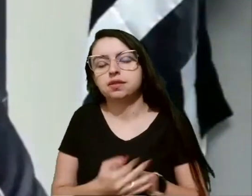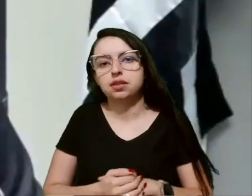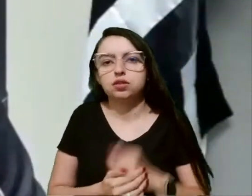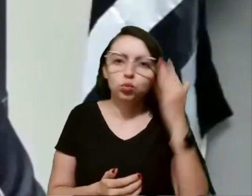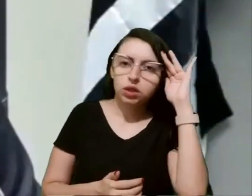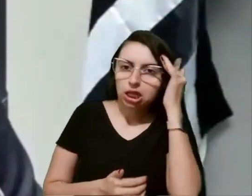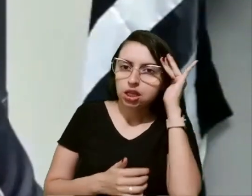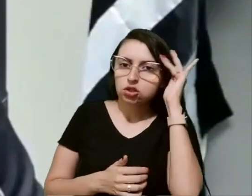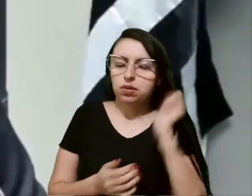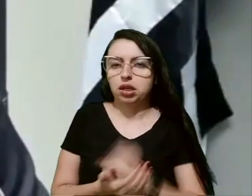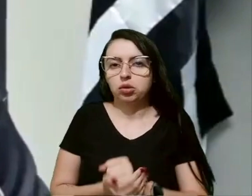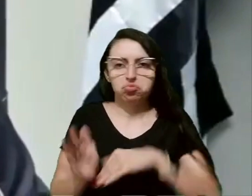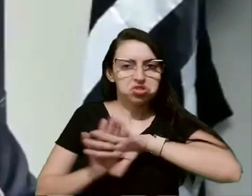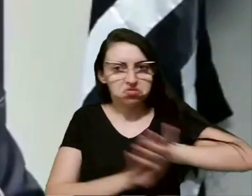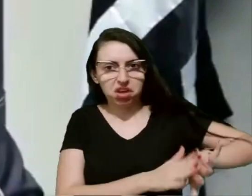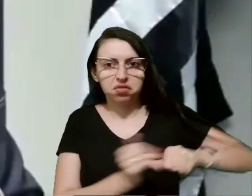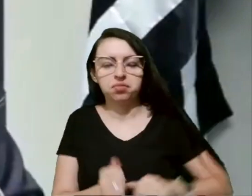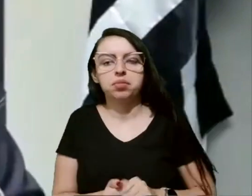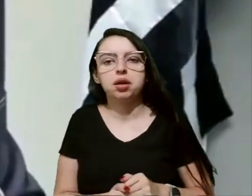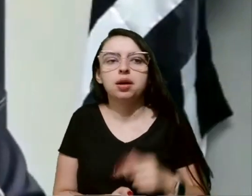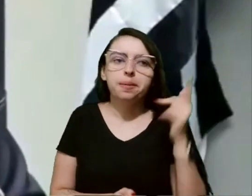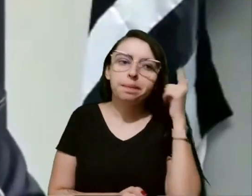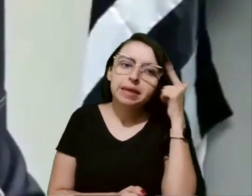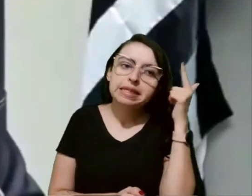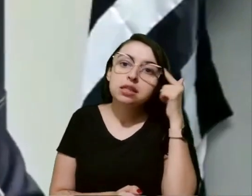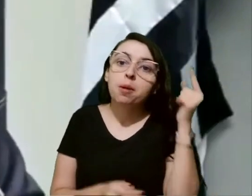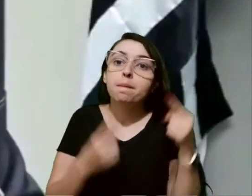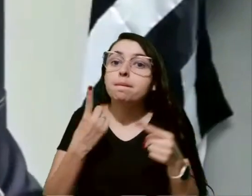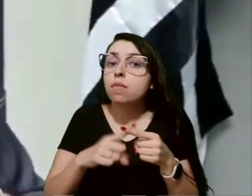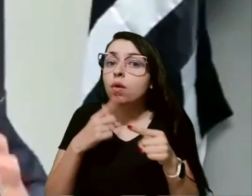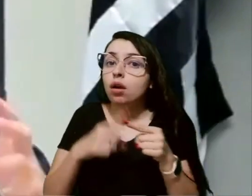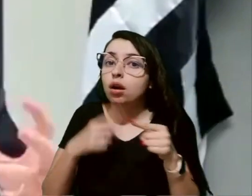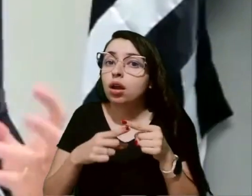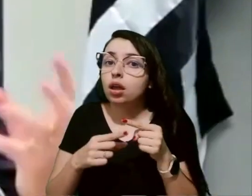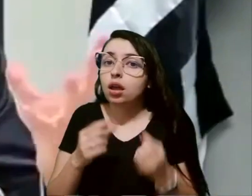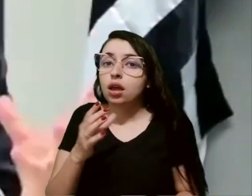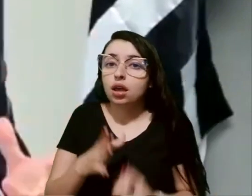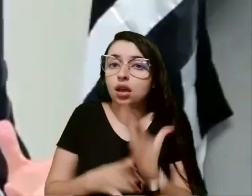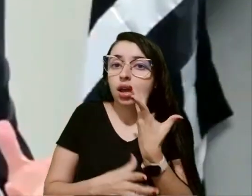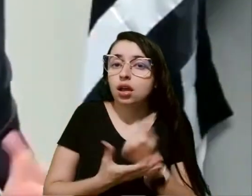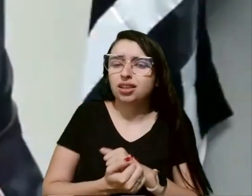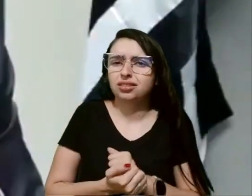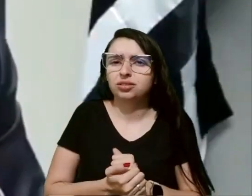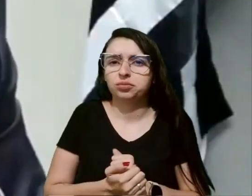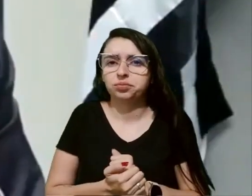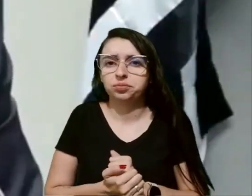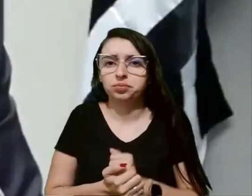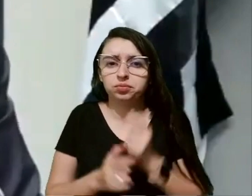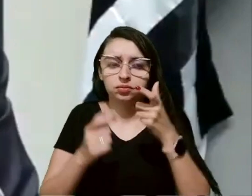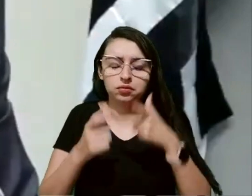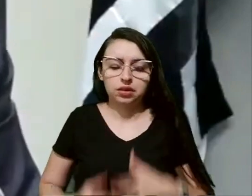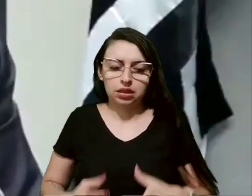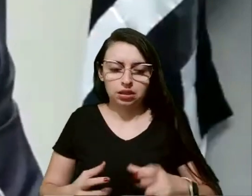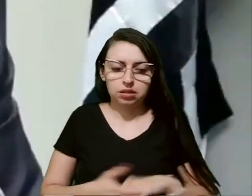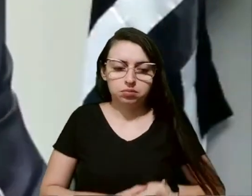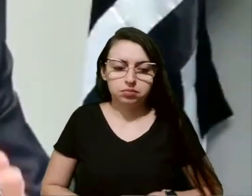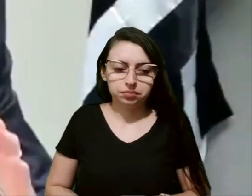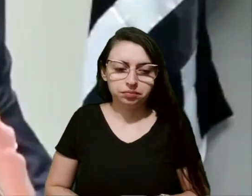diferenças de entendimento, e a gente foi pensar um pouco no porquê que ela se manifesta de uma maneira tão brutal. Porque,